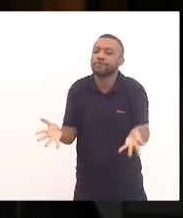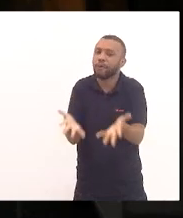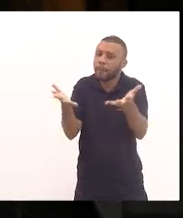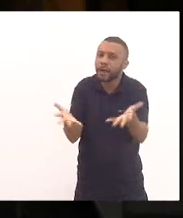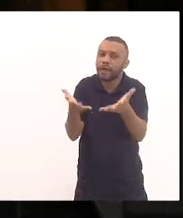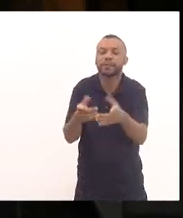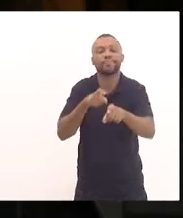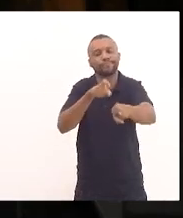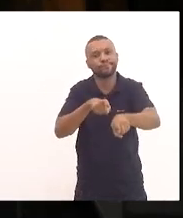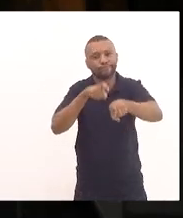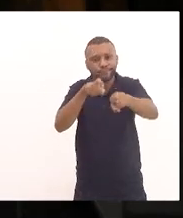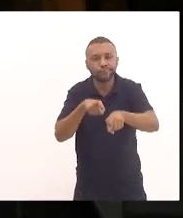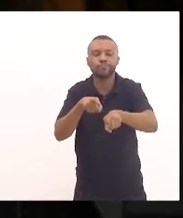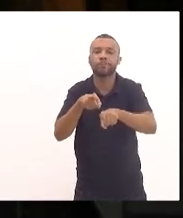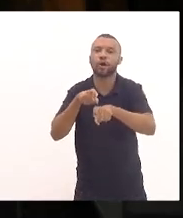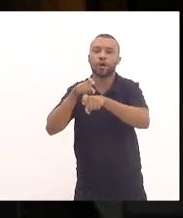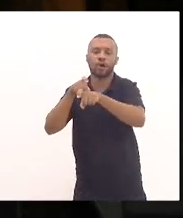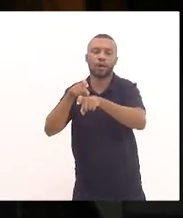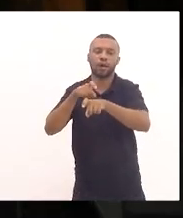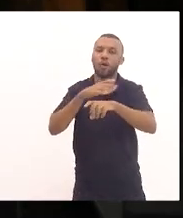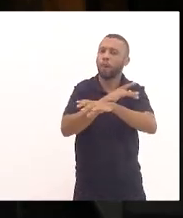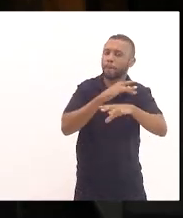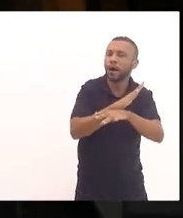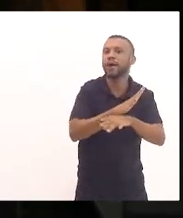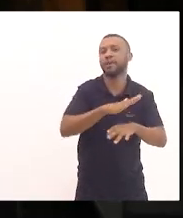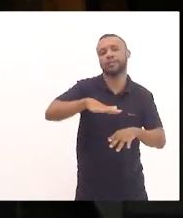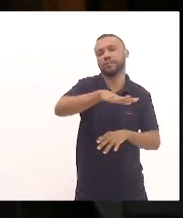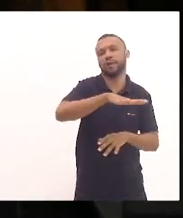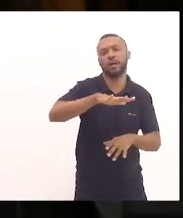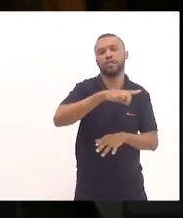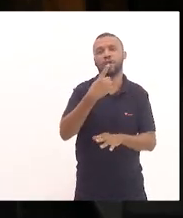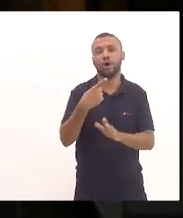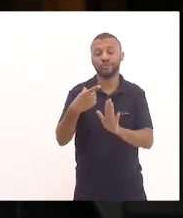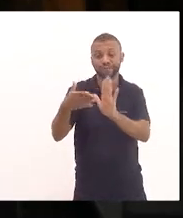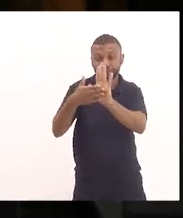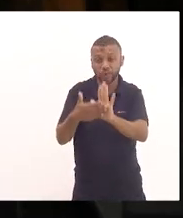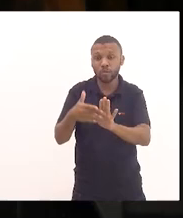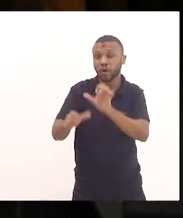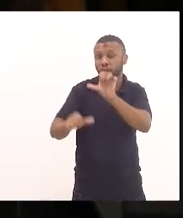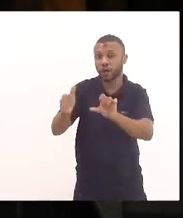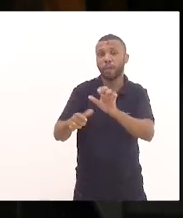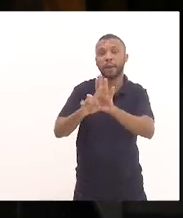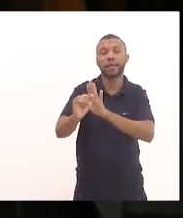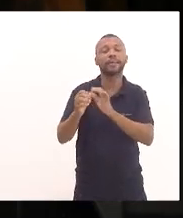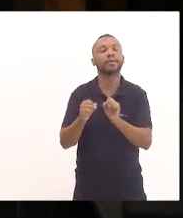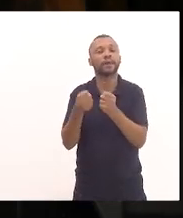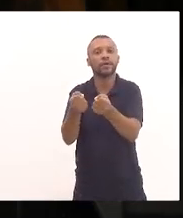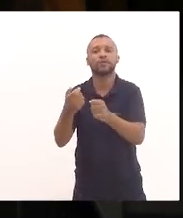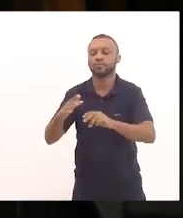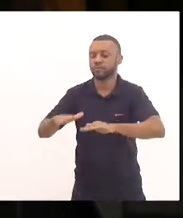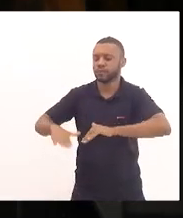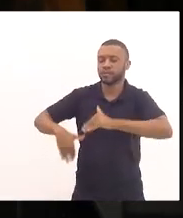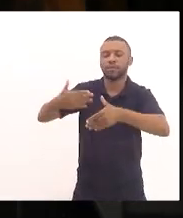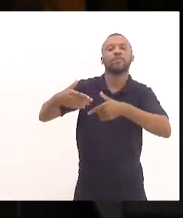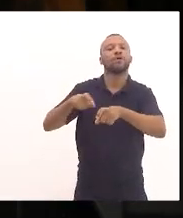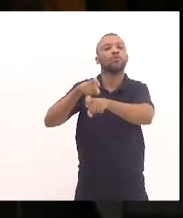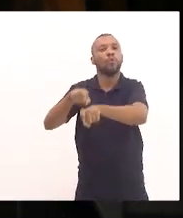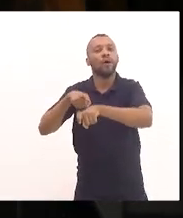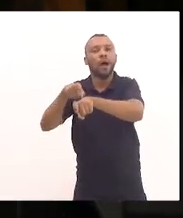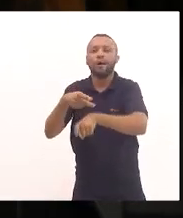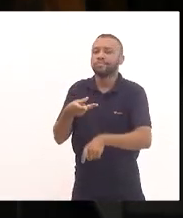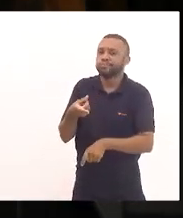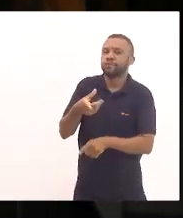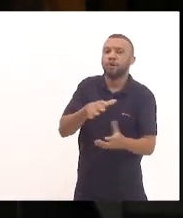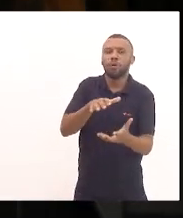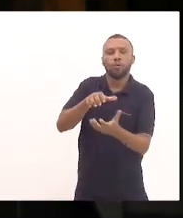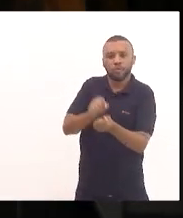tínhamos aprovado também esta lei, que agora propomos alterar, que garante uma agricultura, um desenvolvimento rural sustentável e